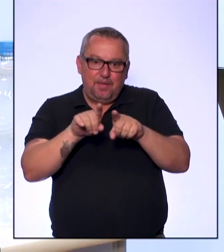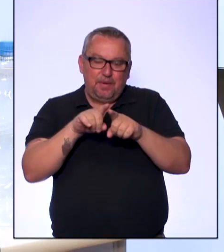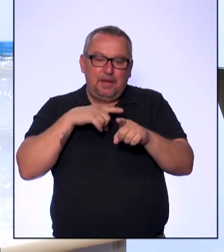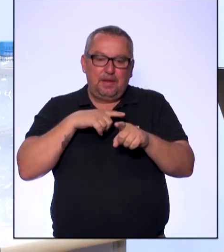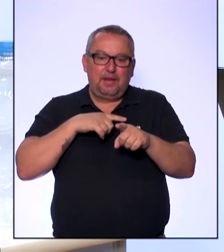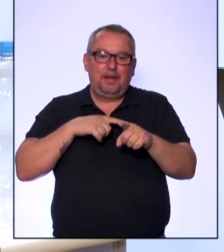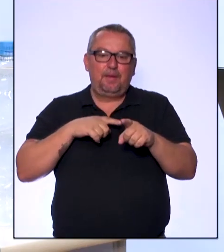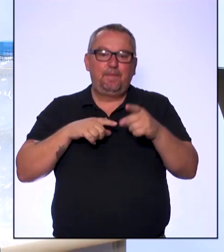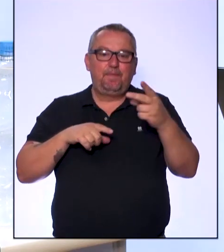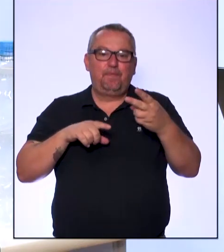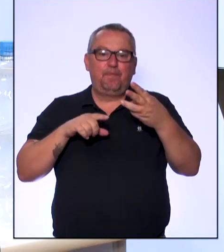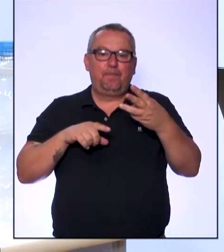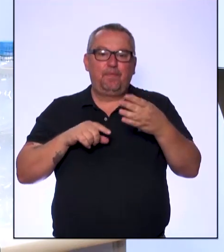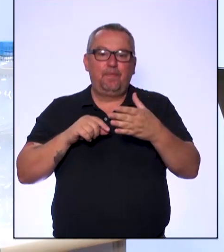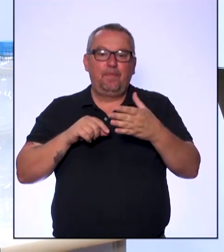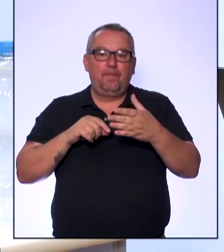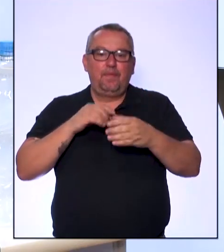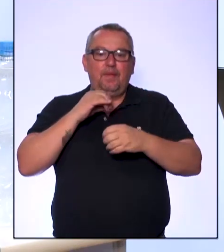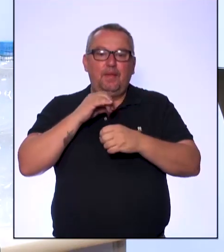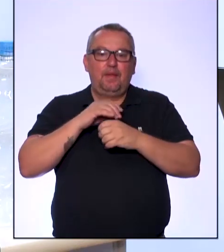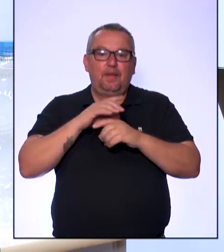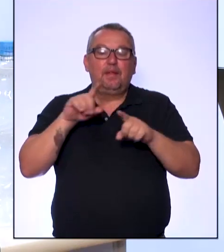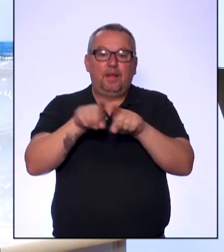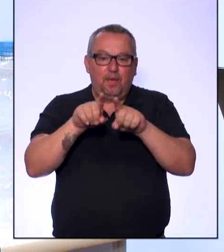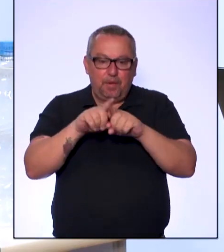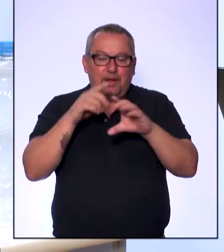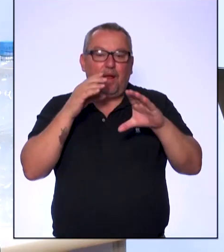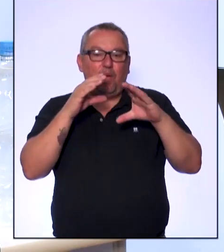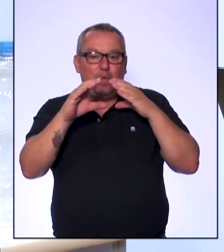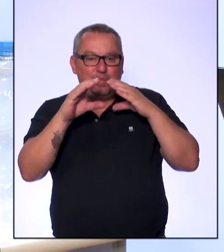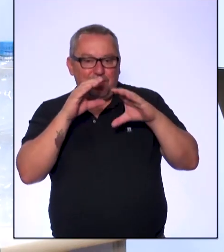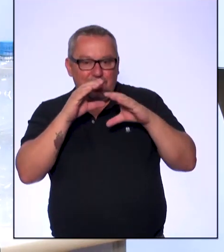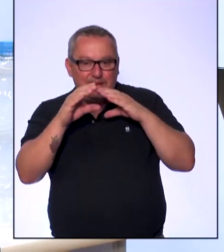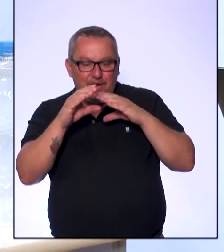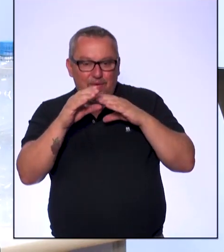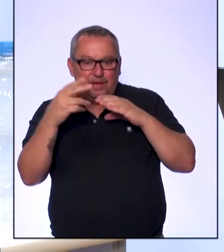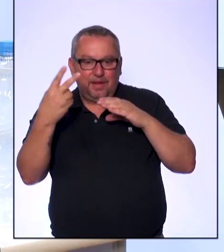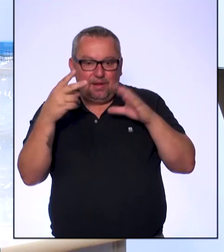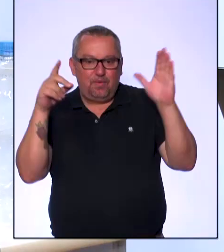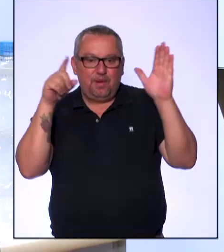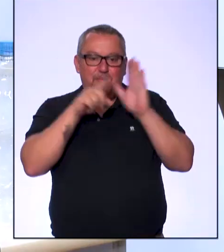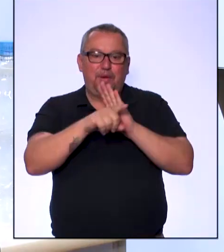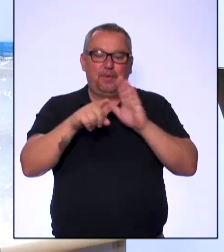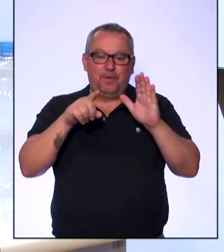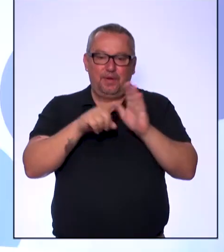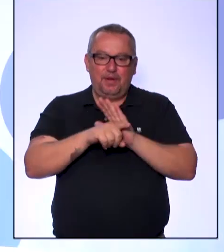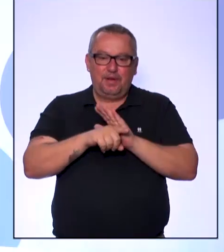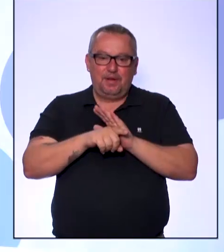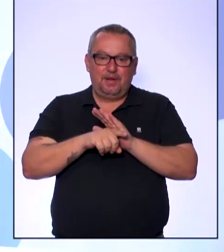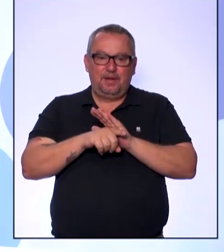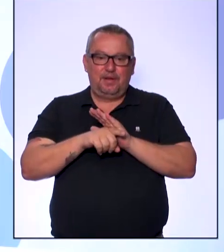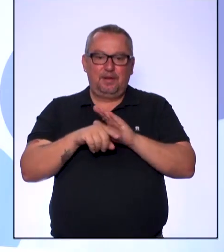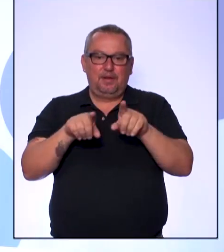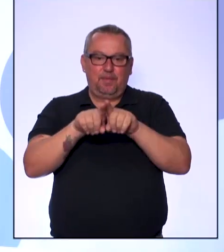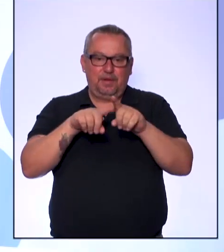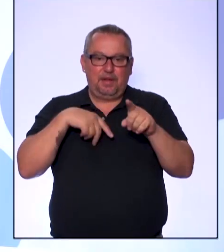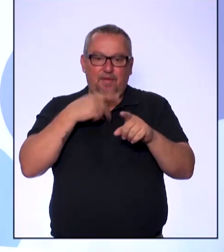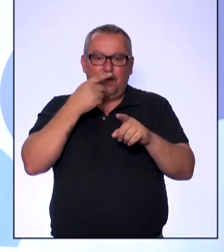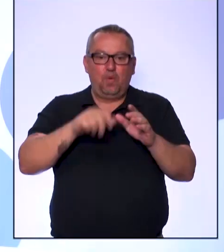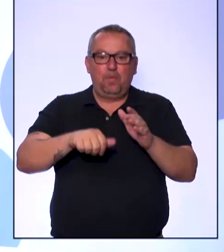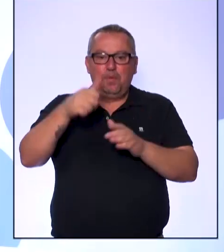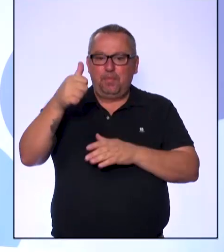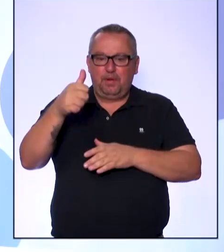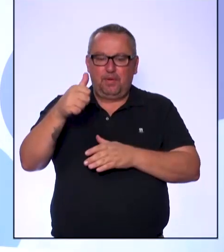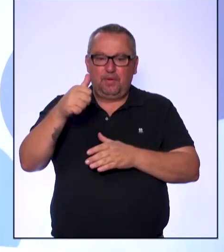parte da finalidade comunicativa. Exatamente, que é a segunda pergunta, né? Qual é a finalidade do texto primeiro, né? O texto